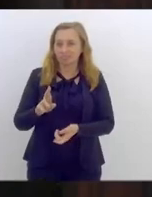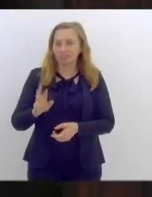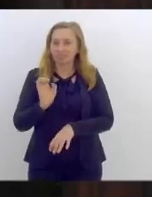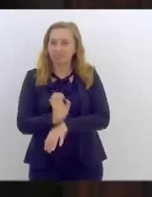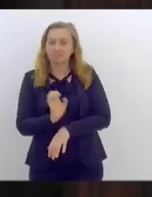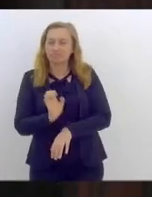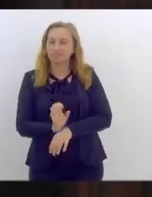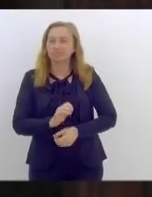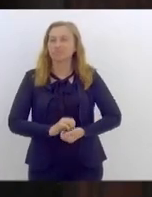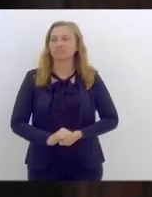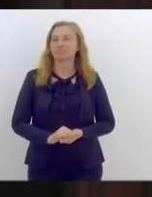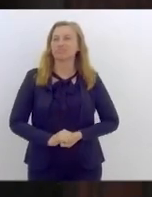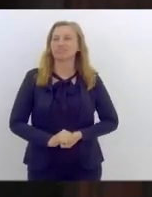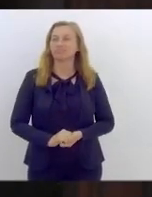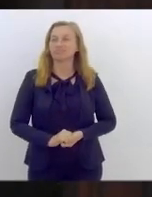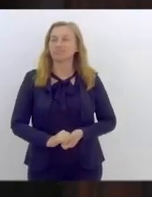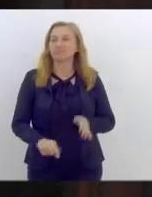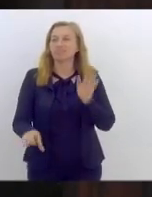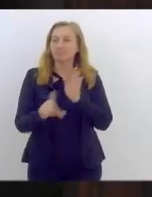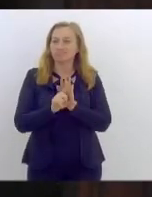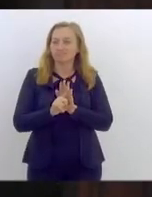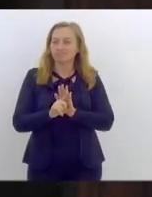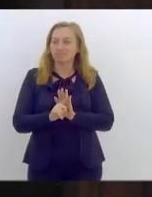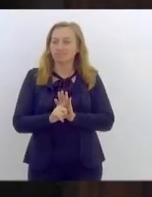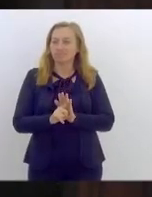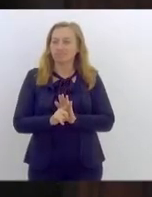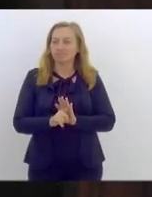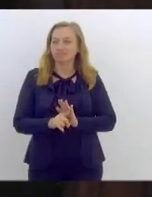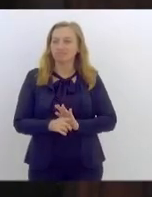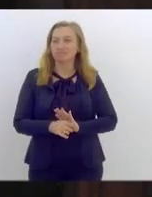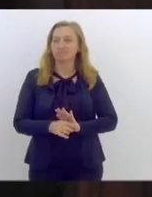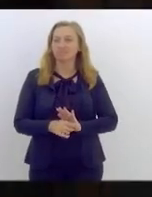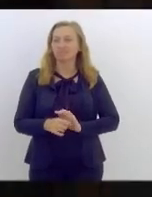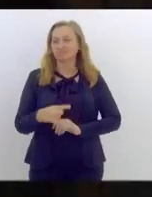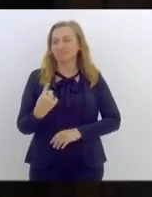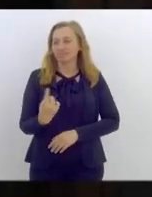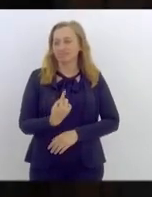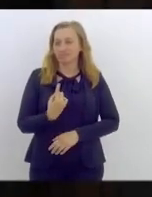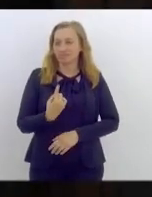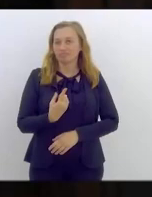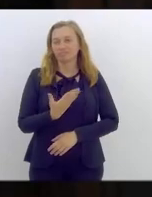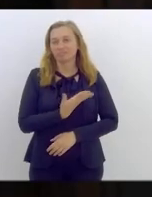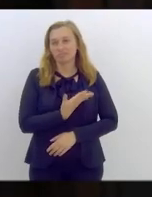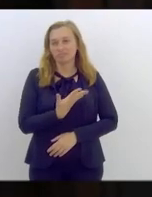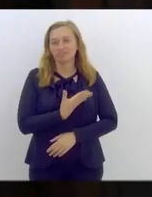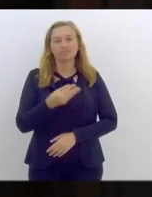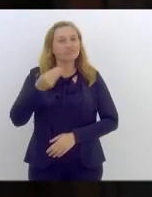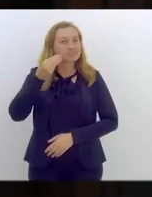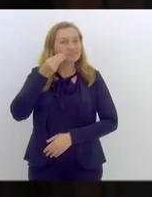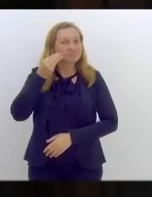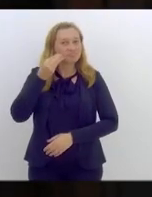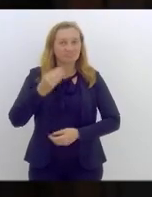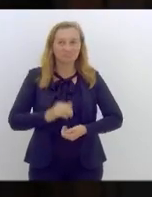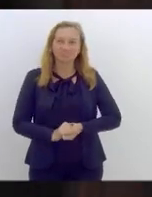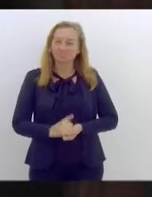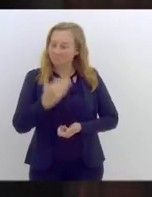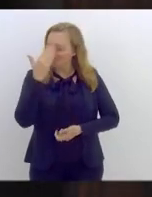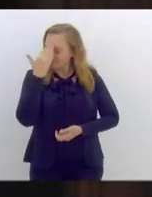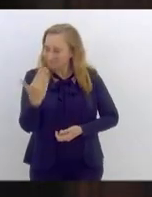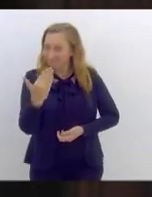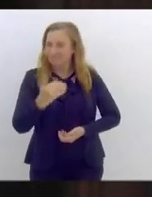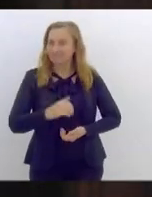Joãozinho da Gomeia, uma lei de propositura da nossa amiga Mônica. Então, só tenho a